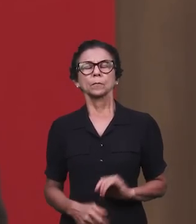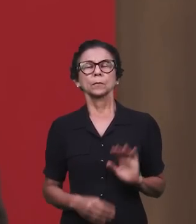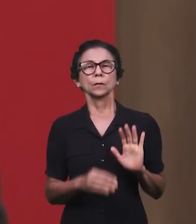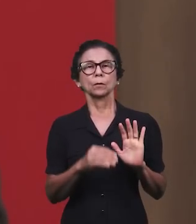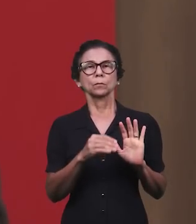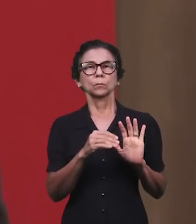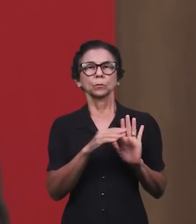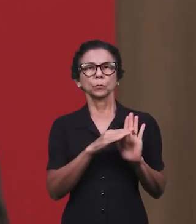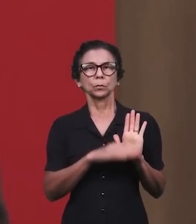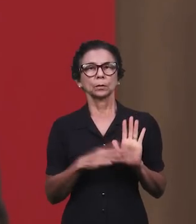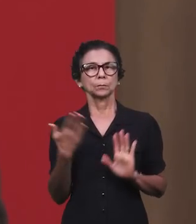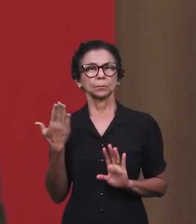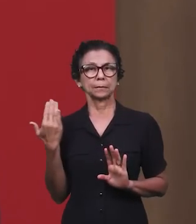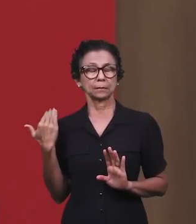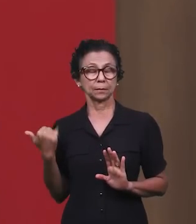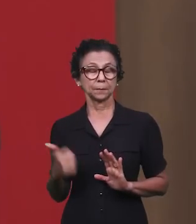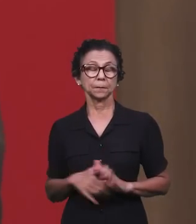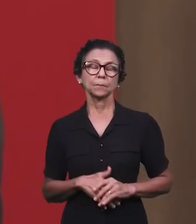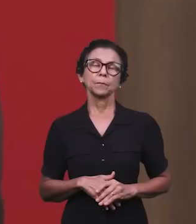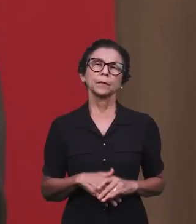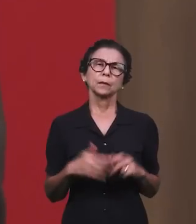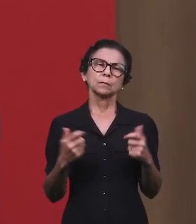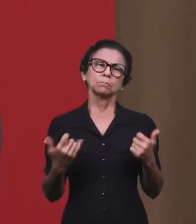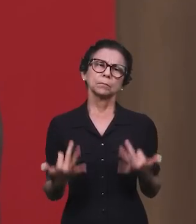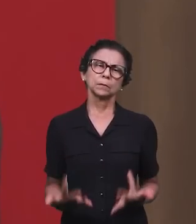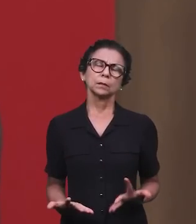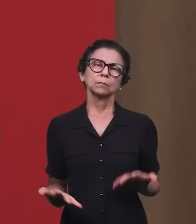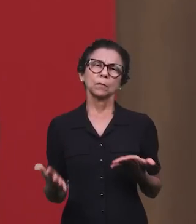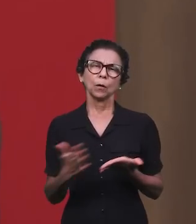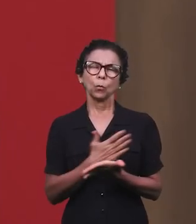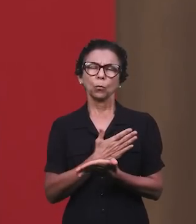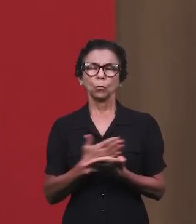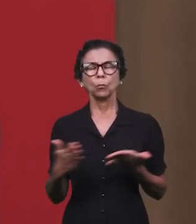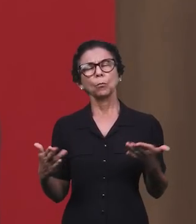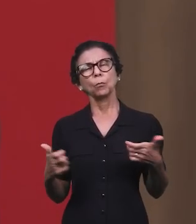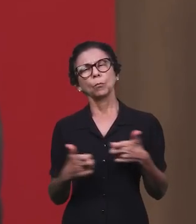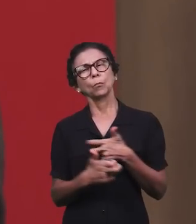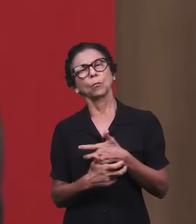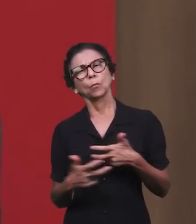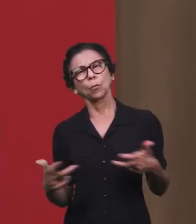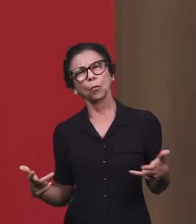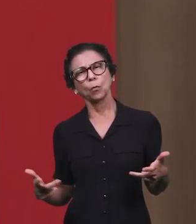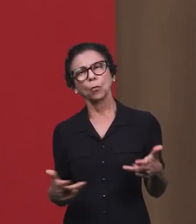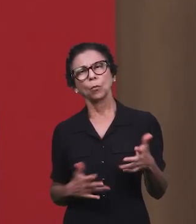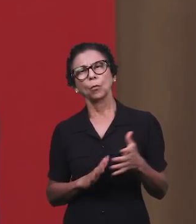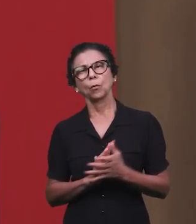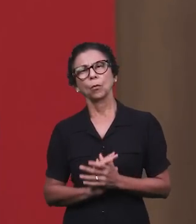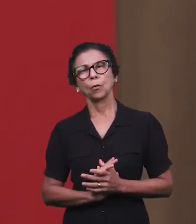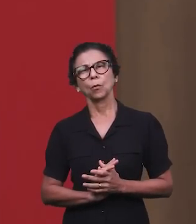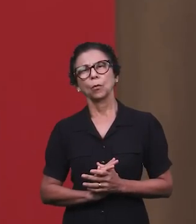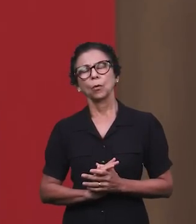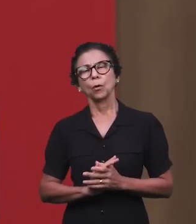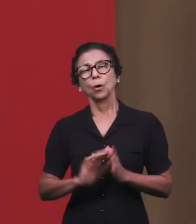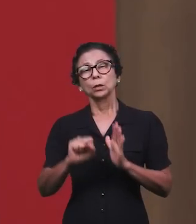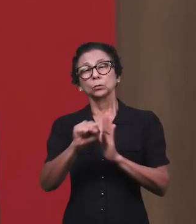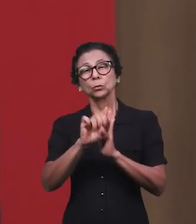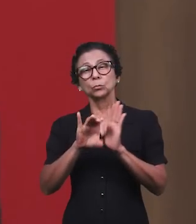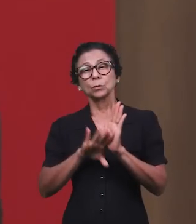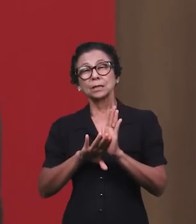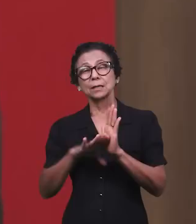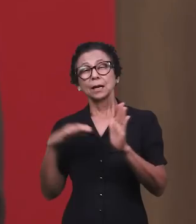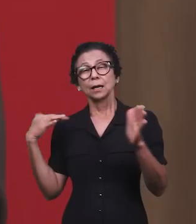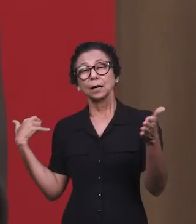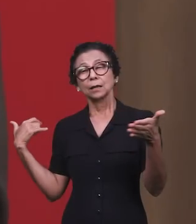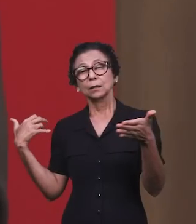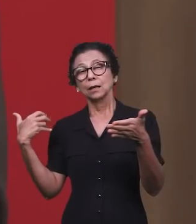passado, nós falamos em parte sobre o plano de Deus através dos séculos e